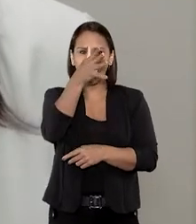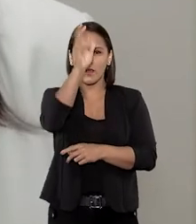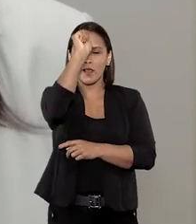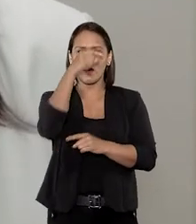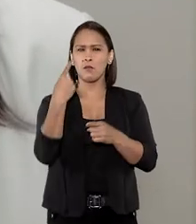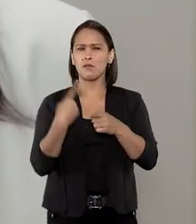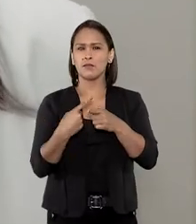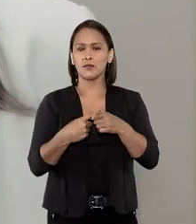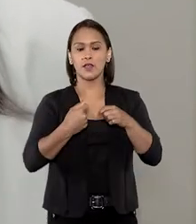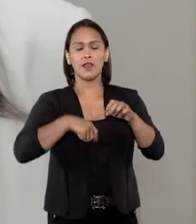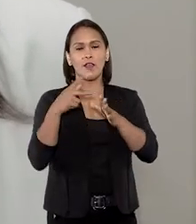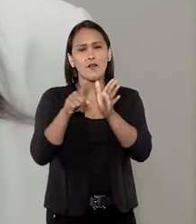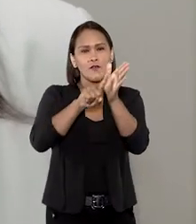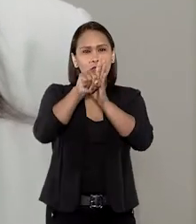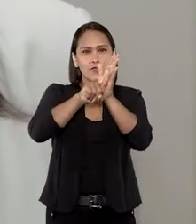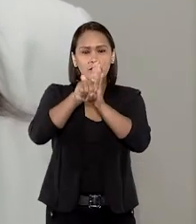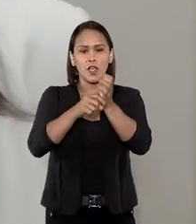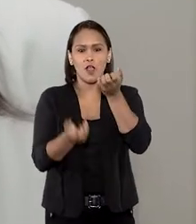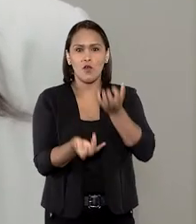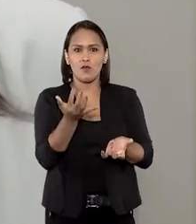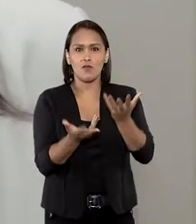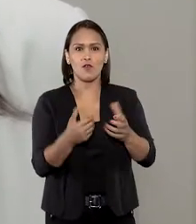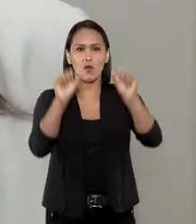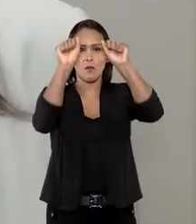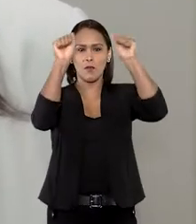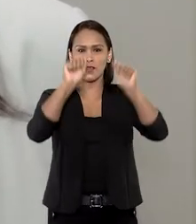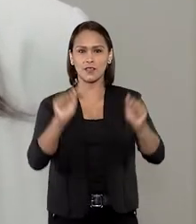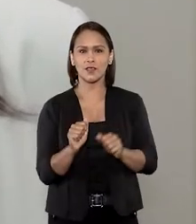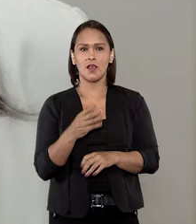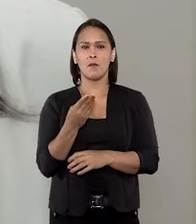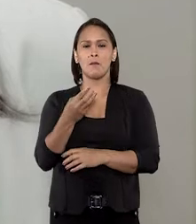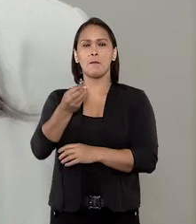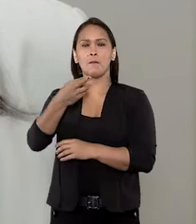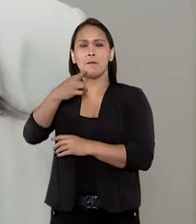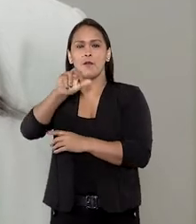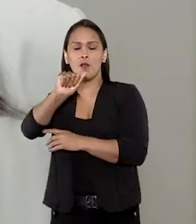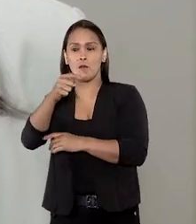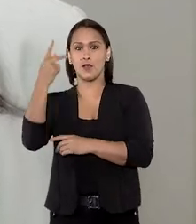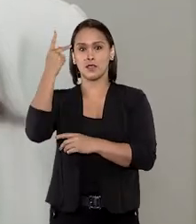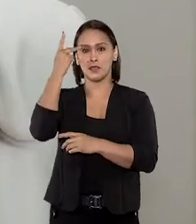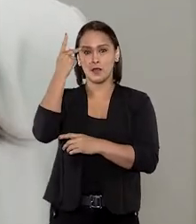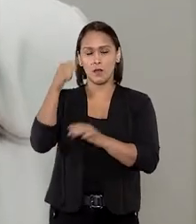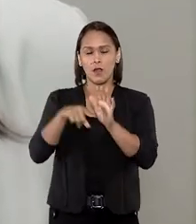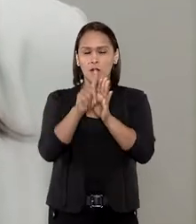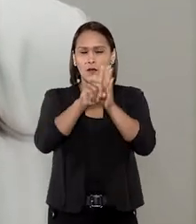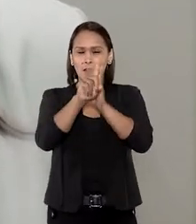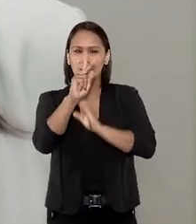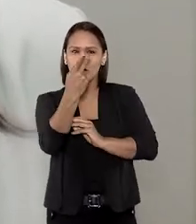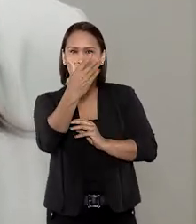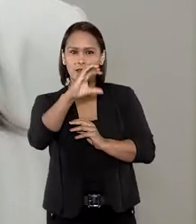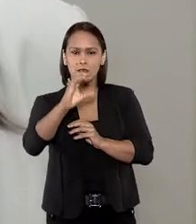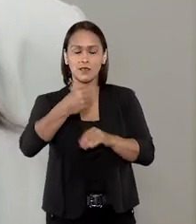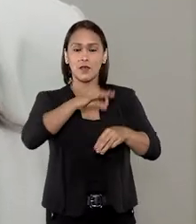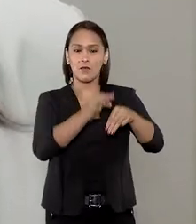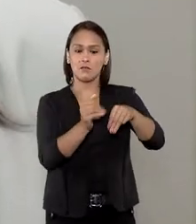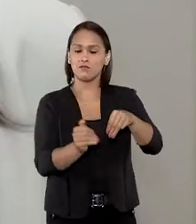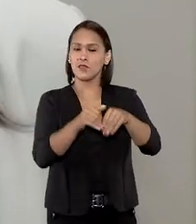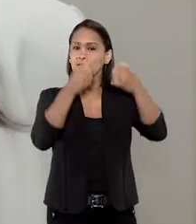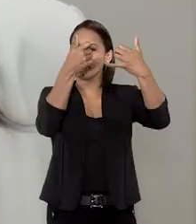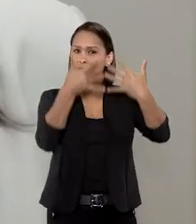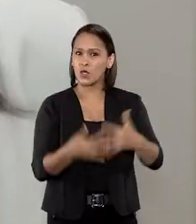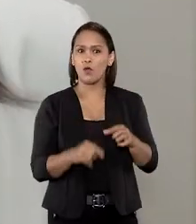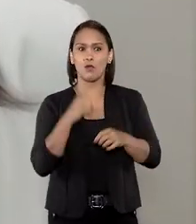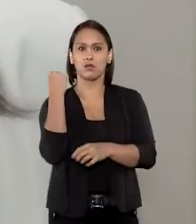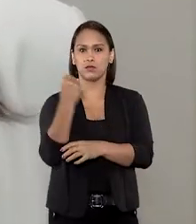como Paulo Galo, investigado por atear fogo em estátua de Borba Gato em São Paulo. Ao analisar o HC, o ministro disse